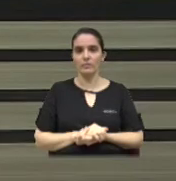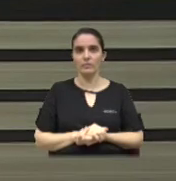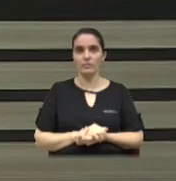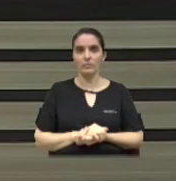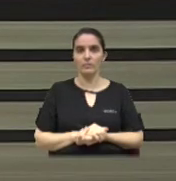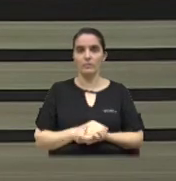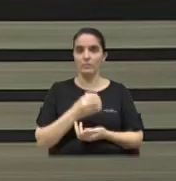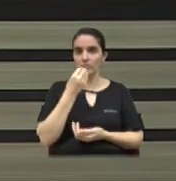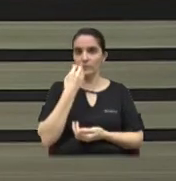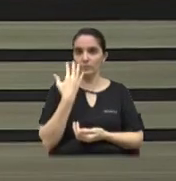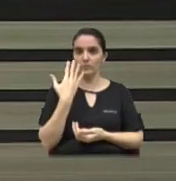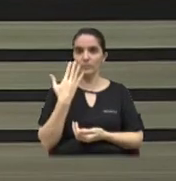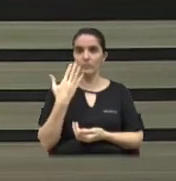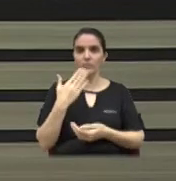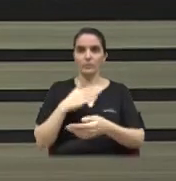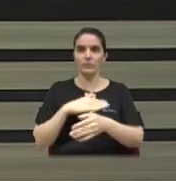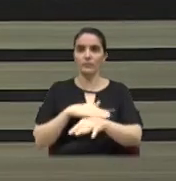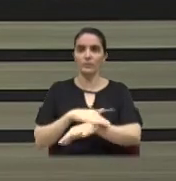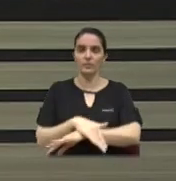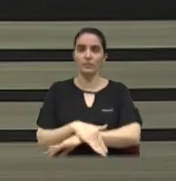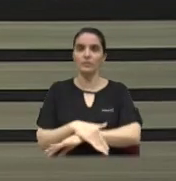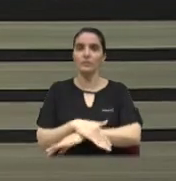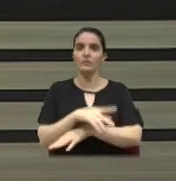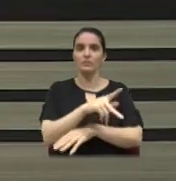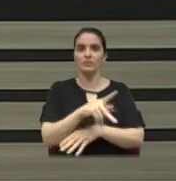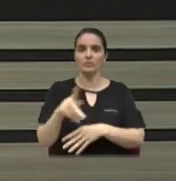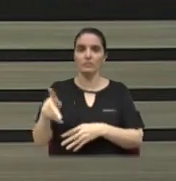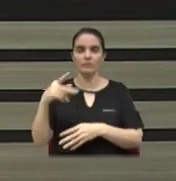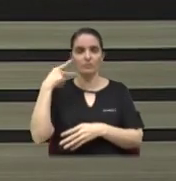Boa noite, senhor presidente, nobres pares, públicos presentes.